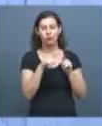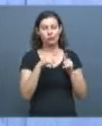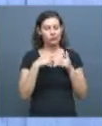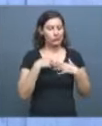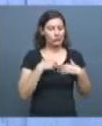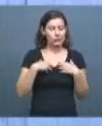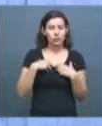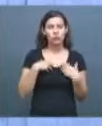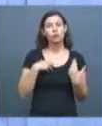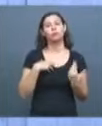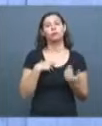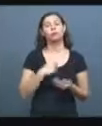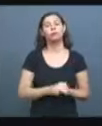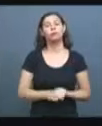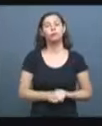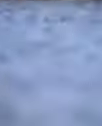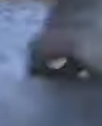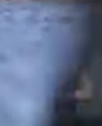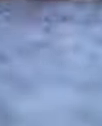estresse.